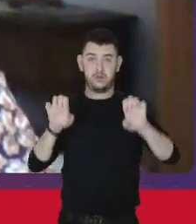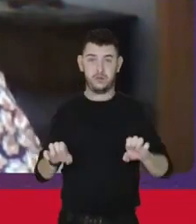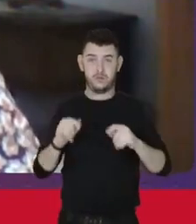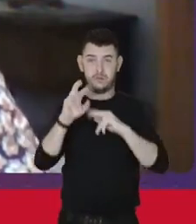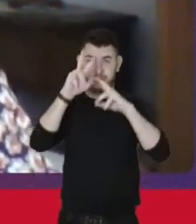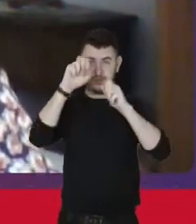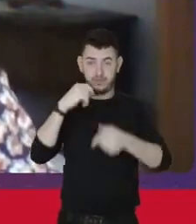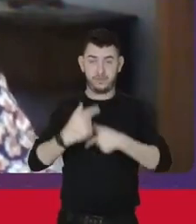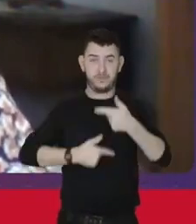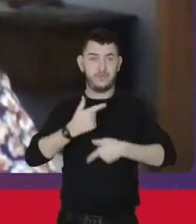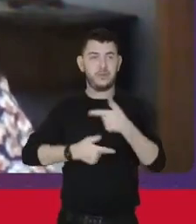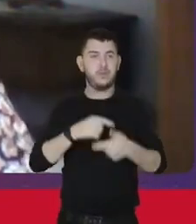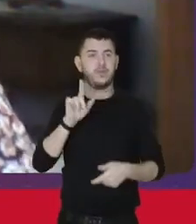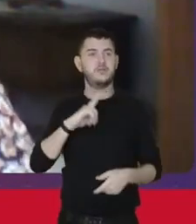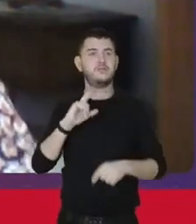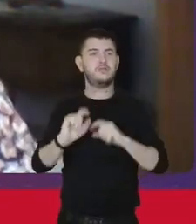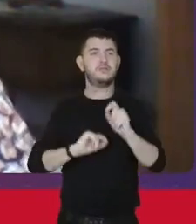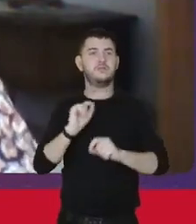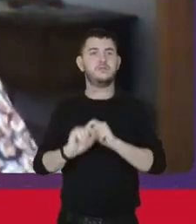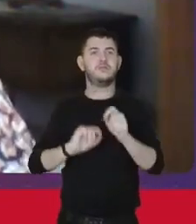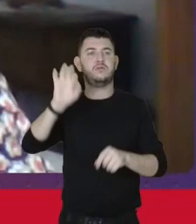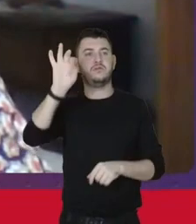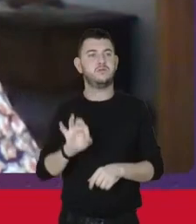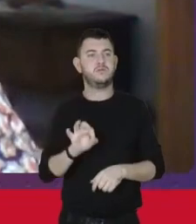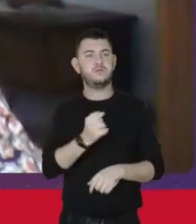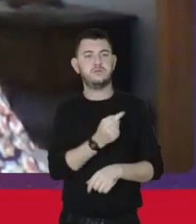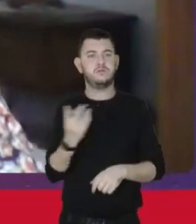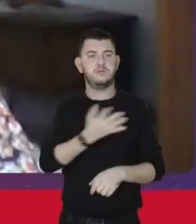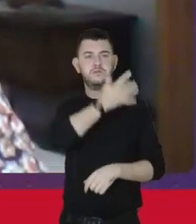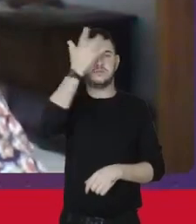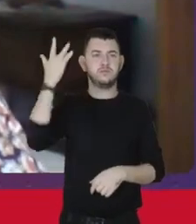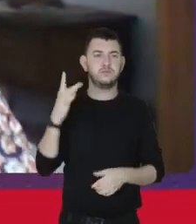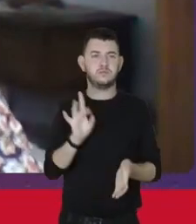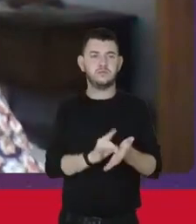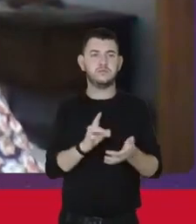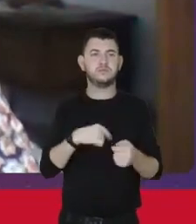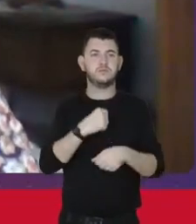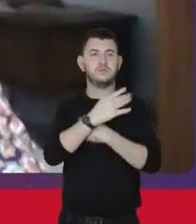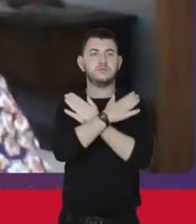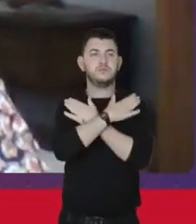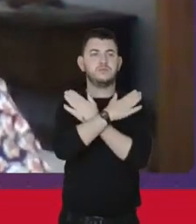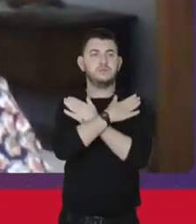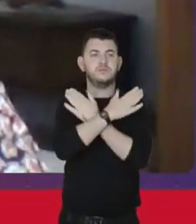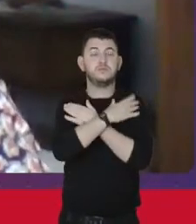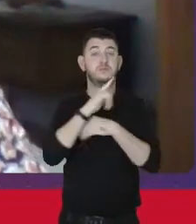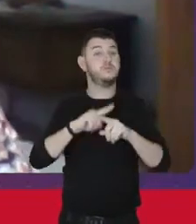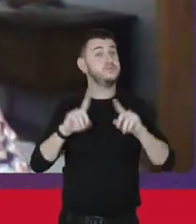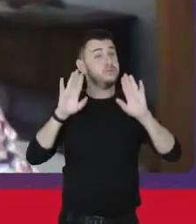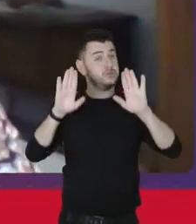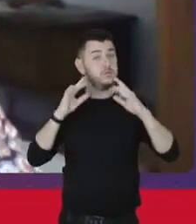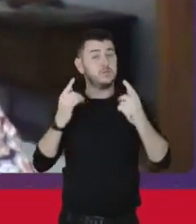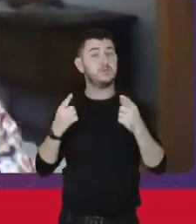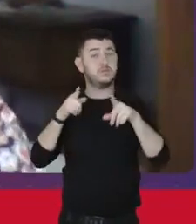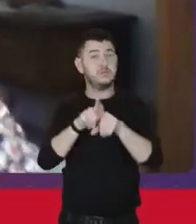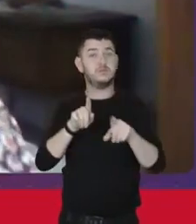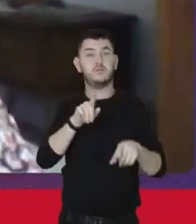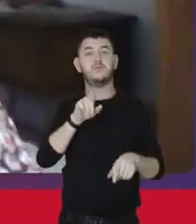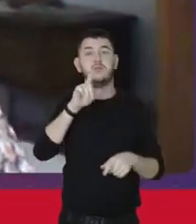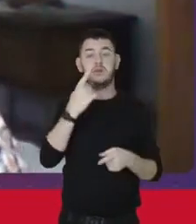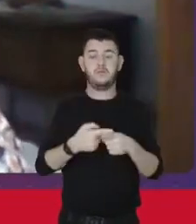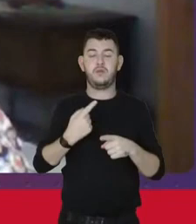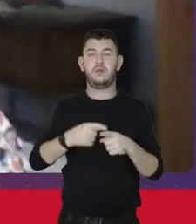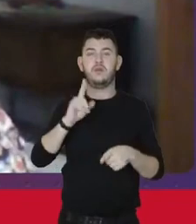de um contingente muito grande de pessoas que estão em condição de desemprego, mas também, muitas vezes, porque